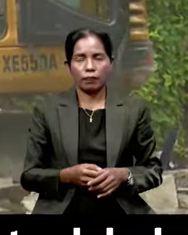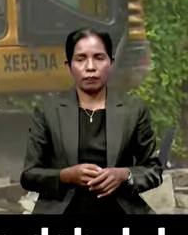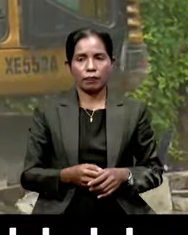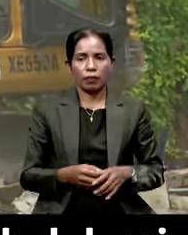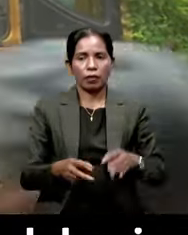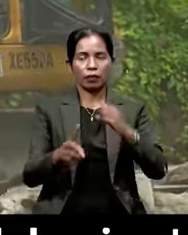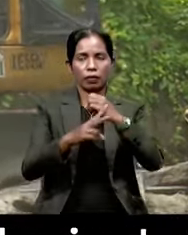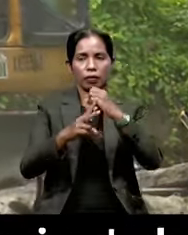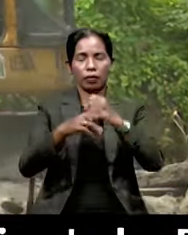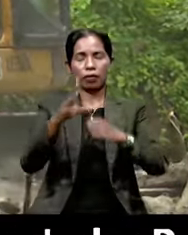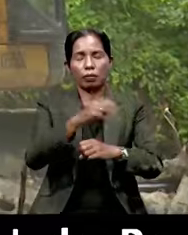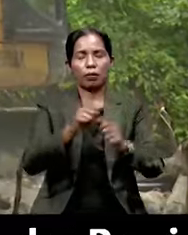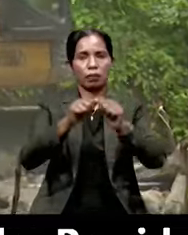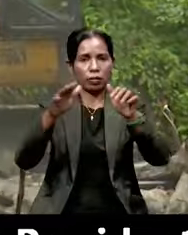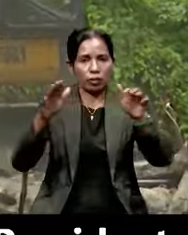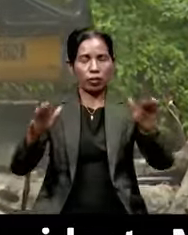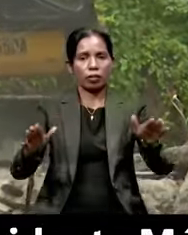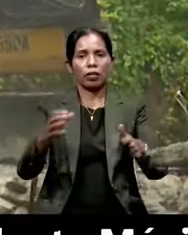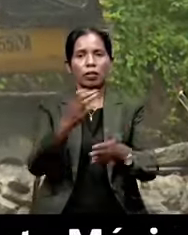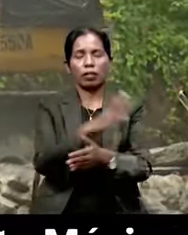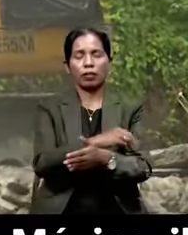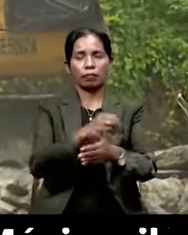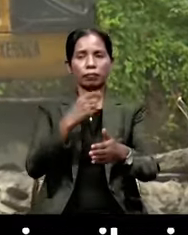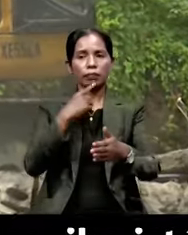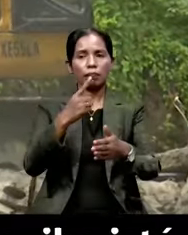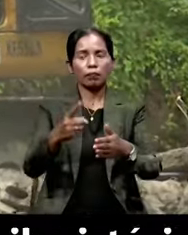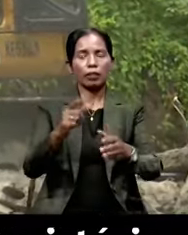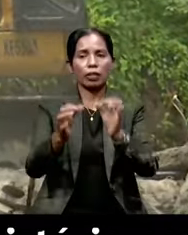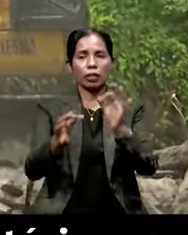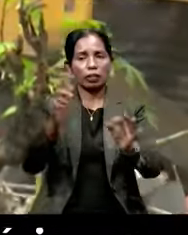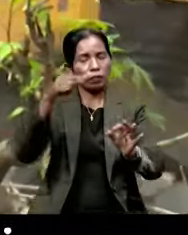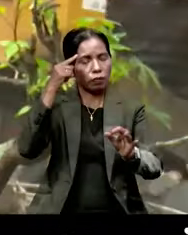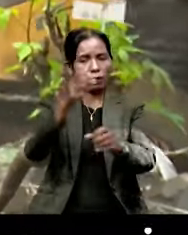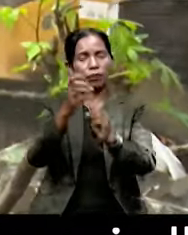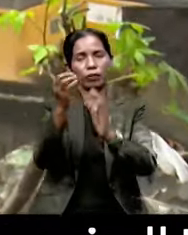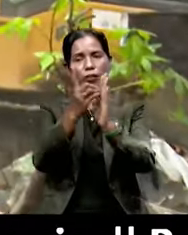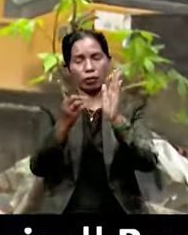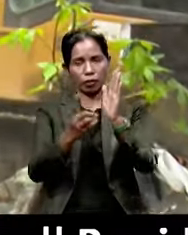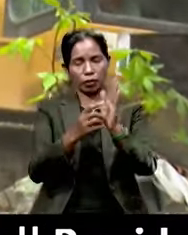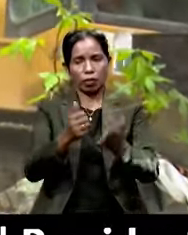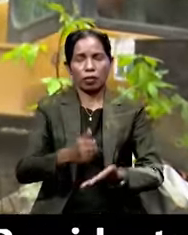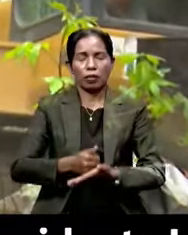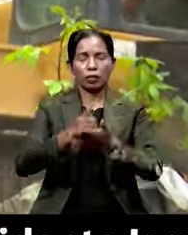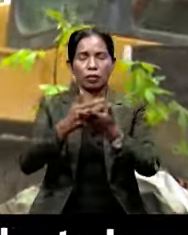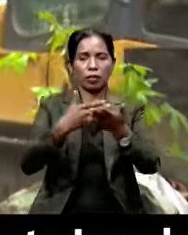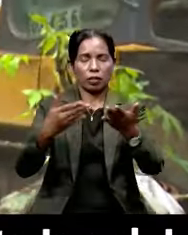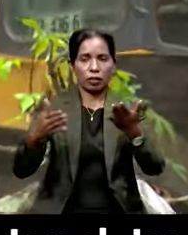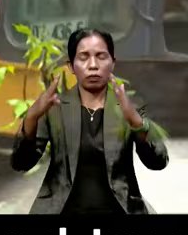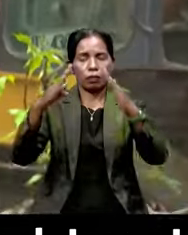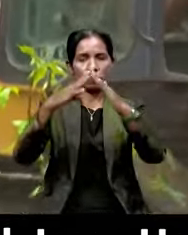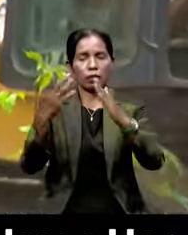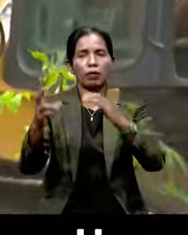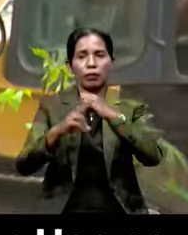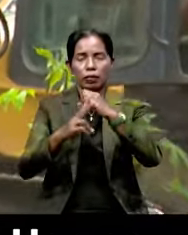Vítima para despejos administrativos se ratou exigência, né? Também mais que o governo foi tornado a tua apoio material construção para vítima